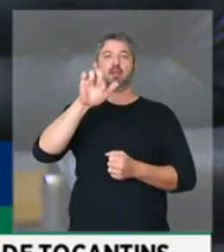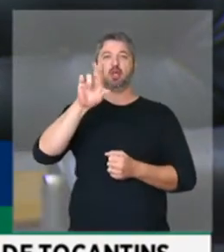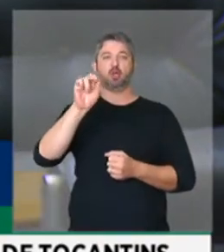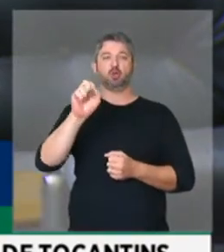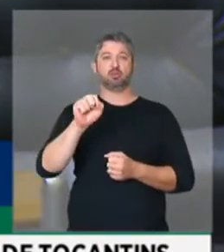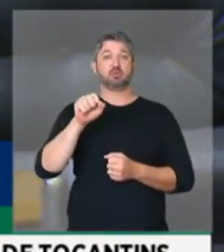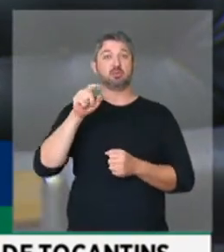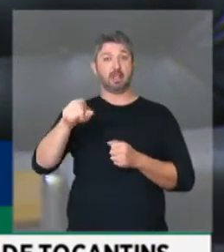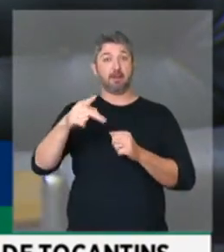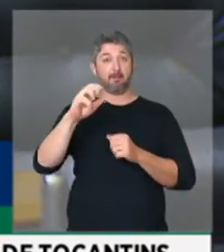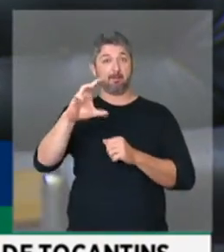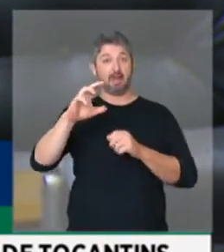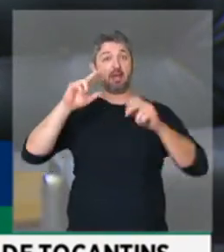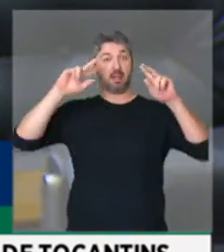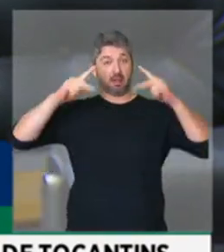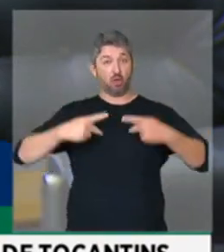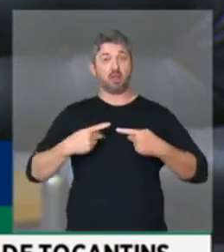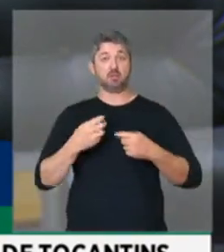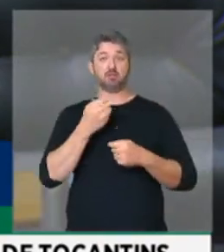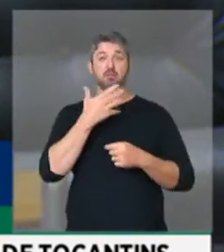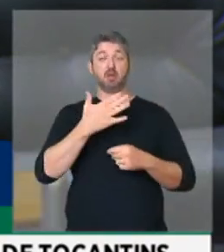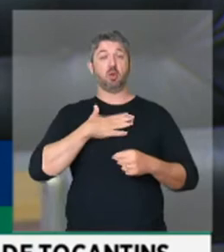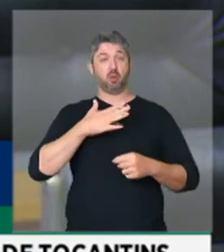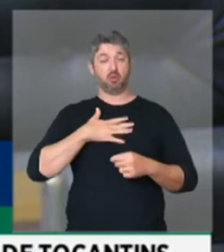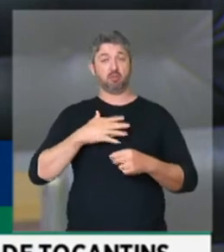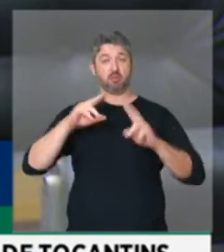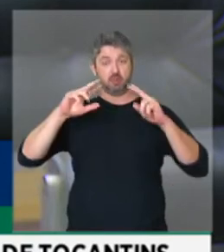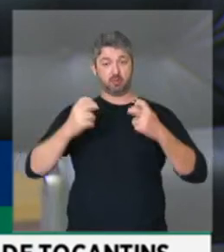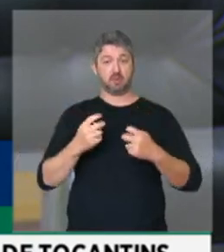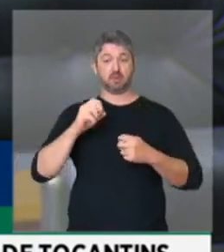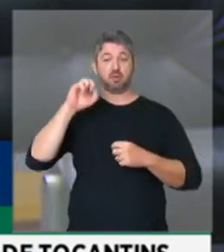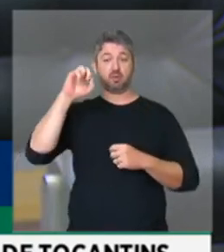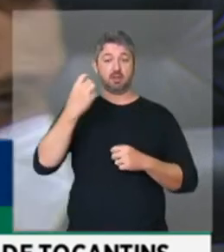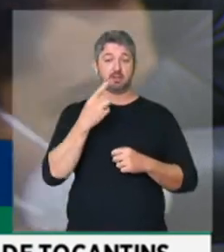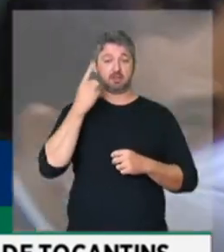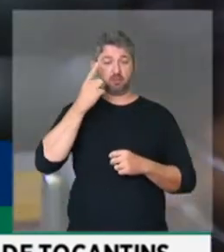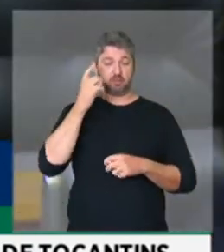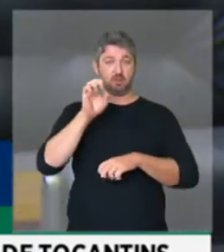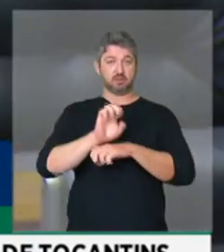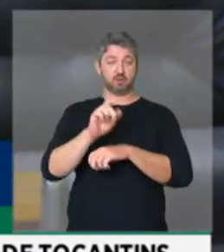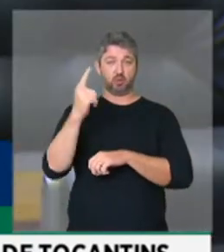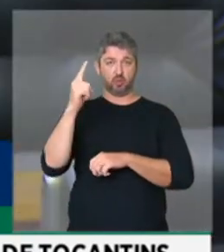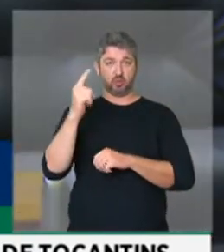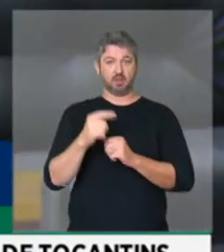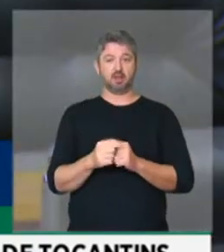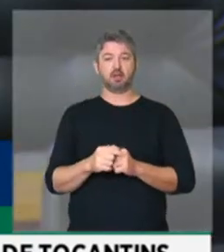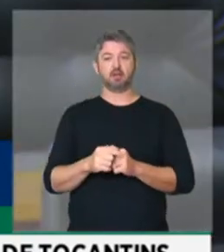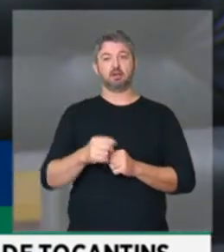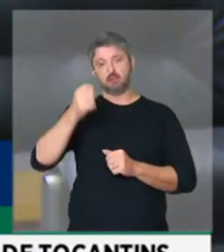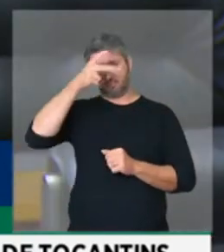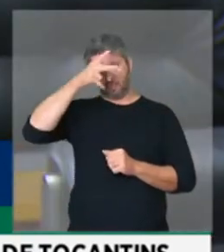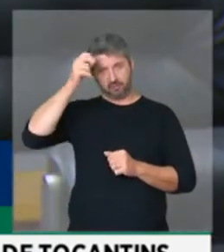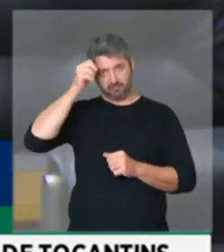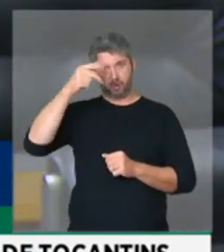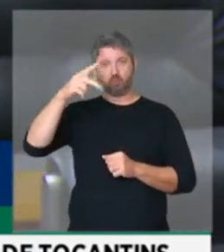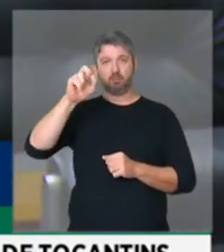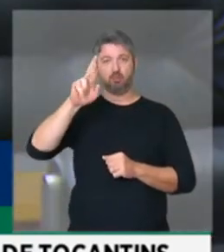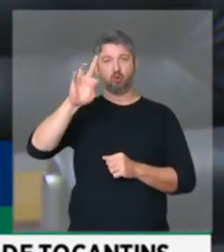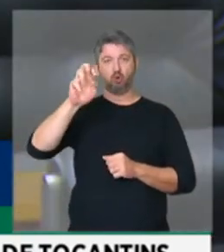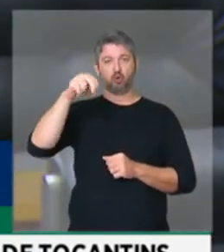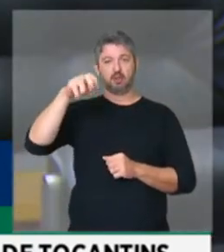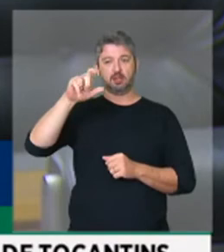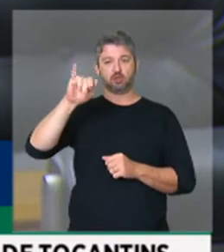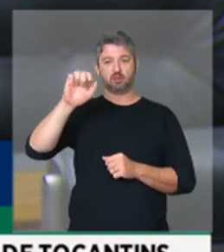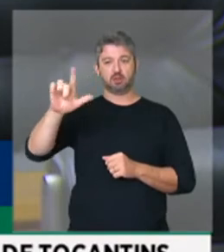o meu reconhecimento ao ex-deputado estadual de Goiás, também prefeito de Porto Nacional,